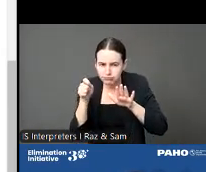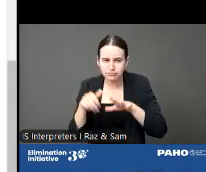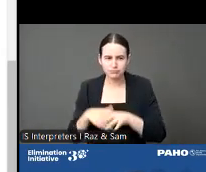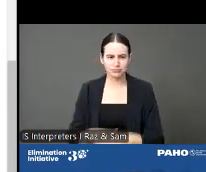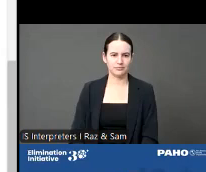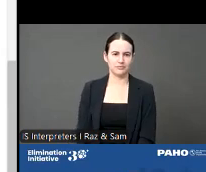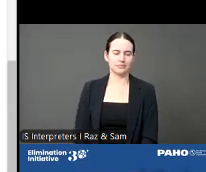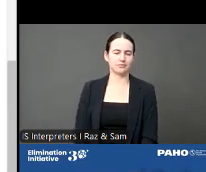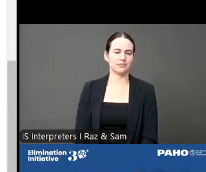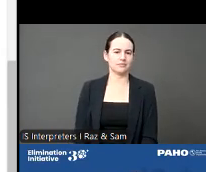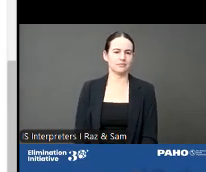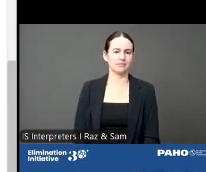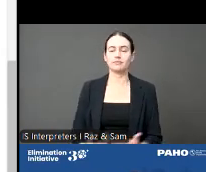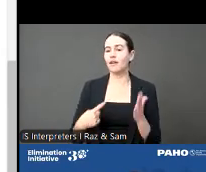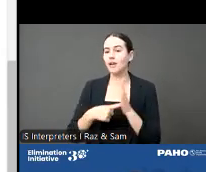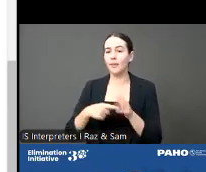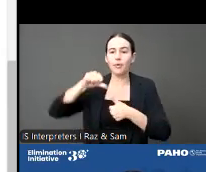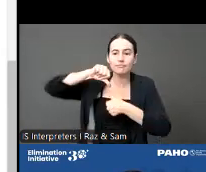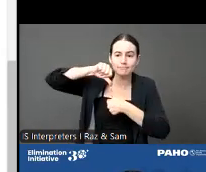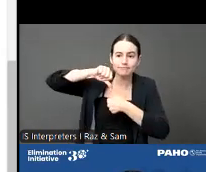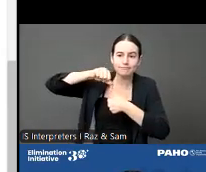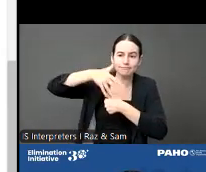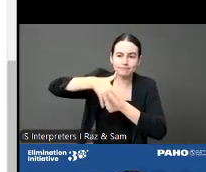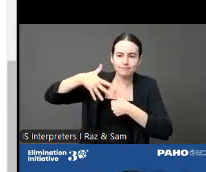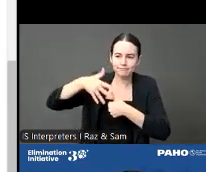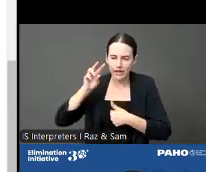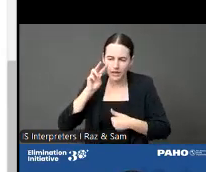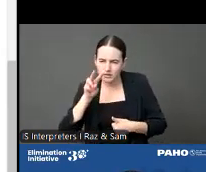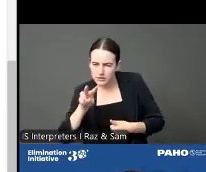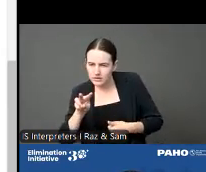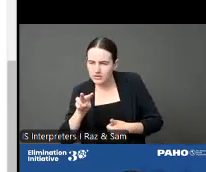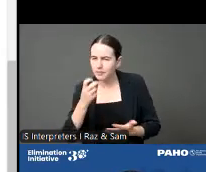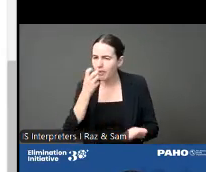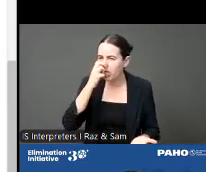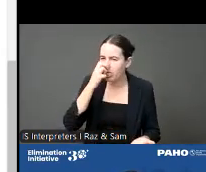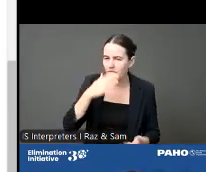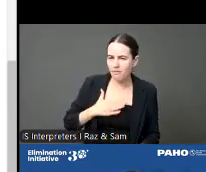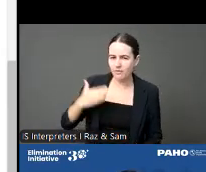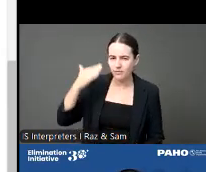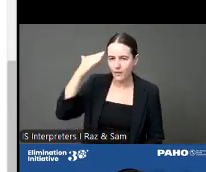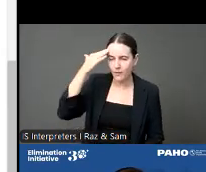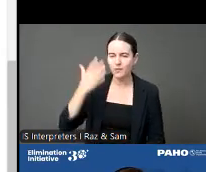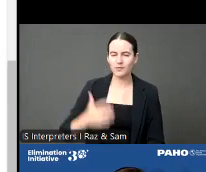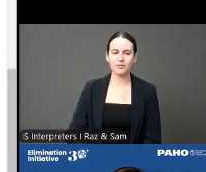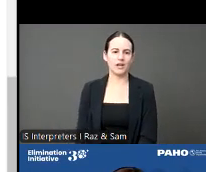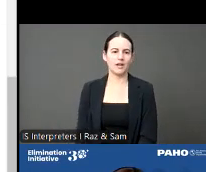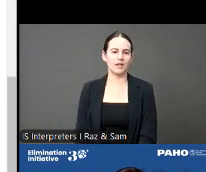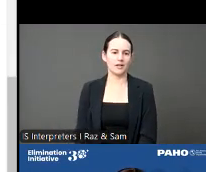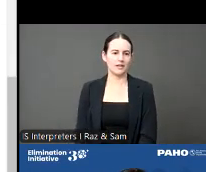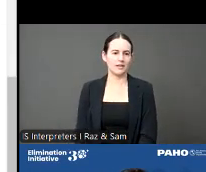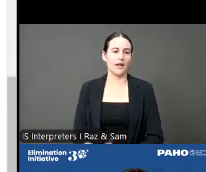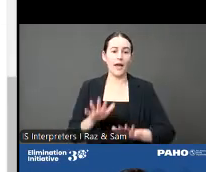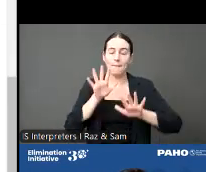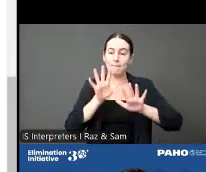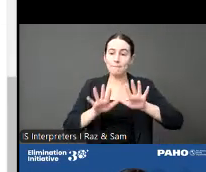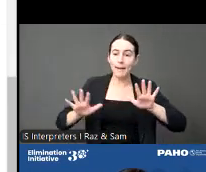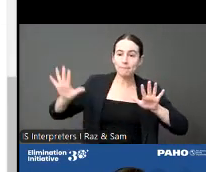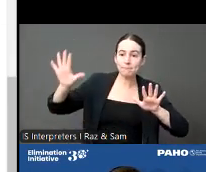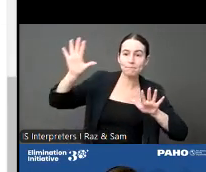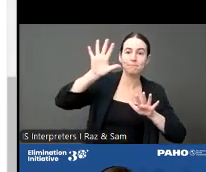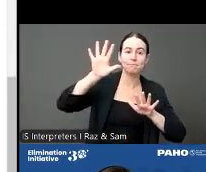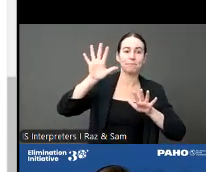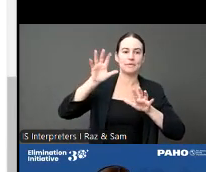América do Sul e por outras sub-regiões. E também temos um pouco mais de detalhes com mapas de onde estão as doenças que já foram